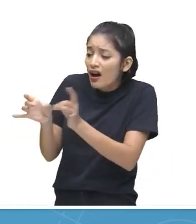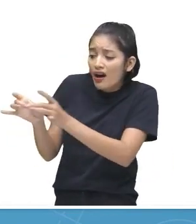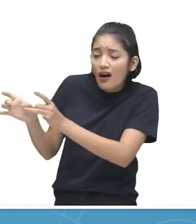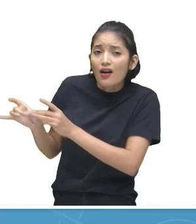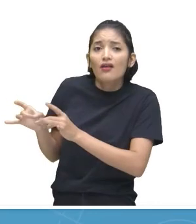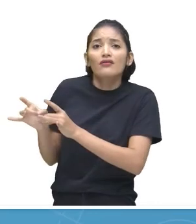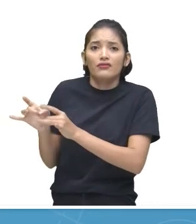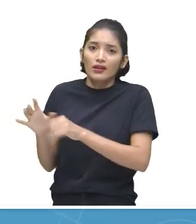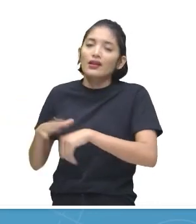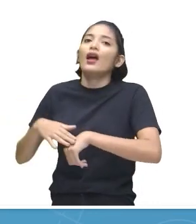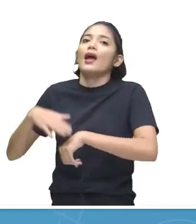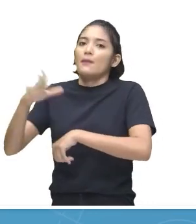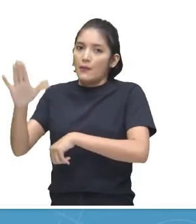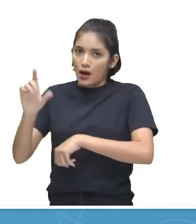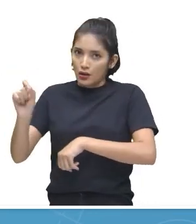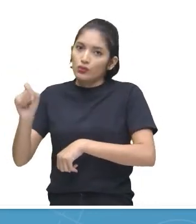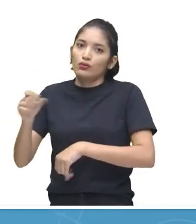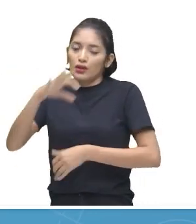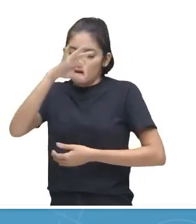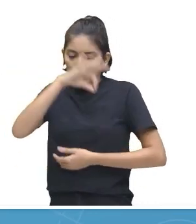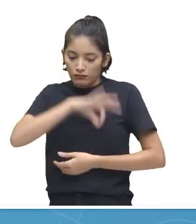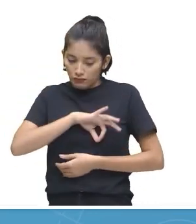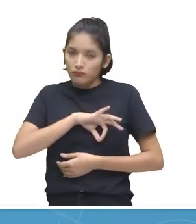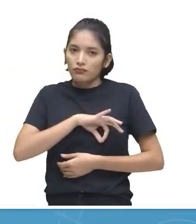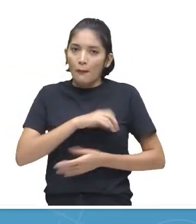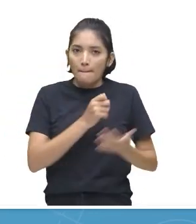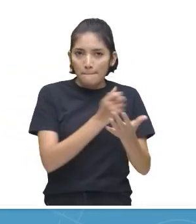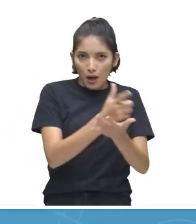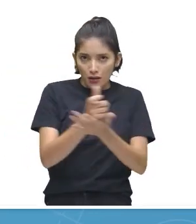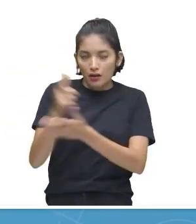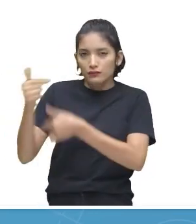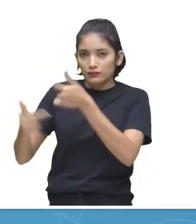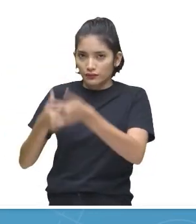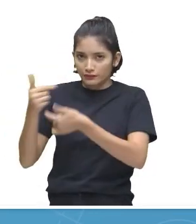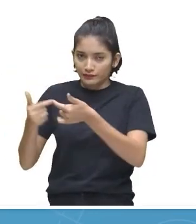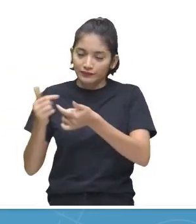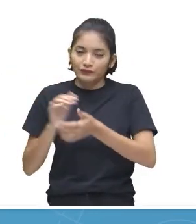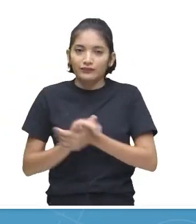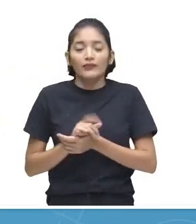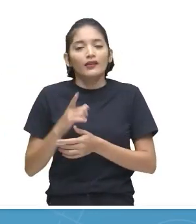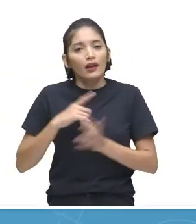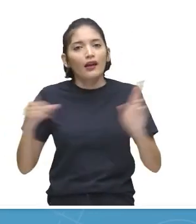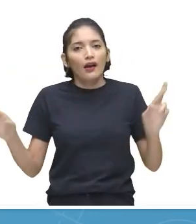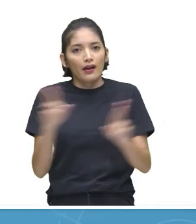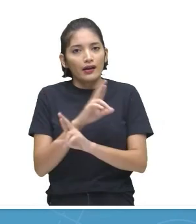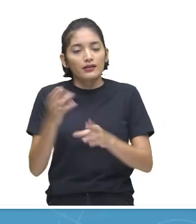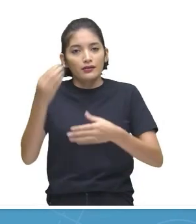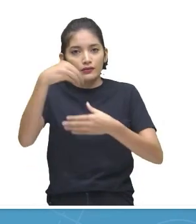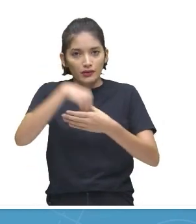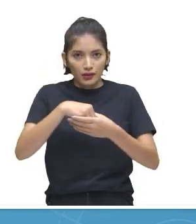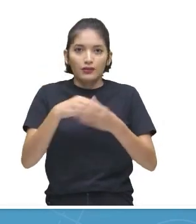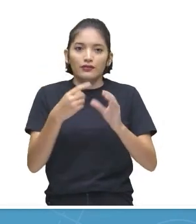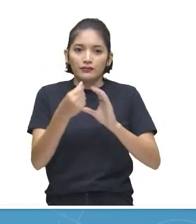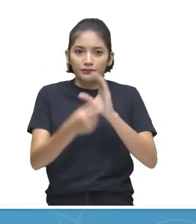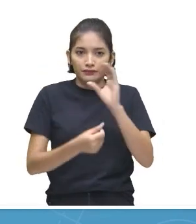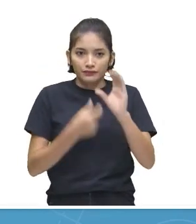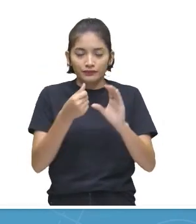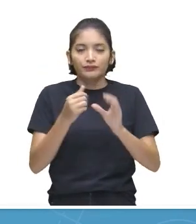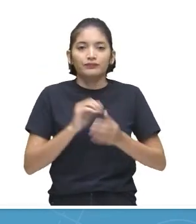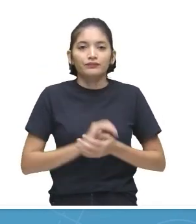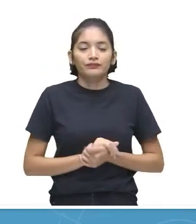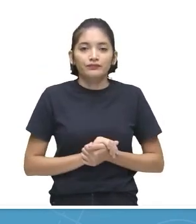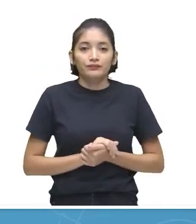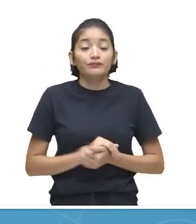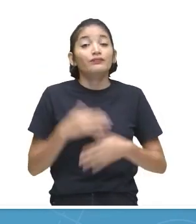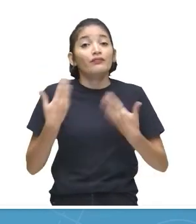é muito maior do que o gasto que ele tem pagando os seus trabalhadores. E é uma relação que vai estar dentro do capitalismo.